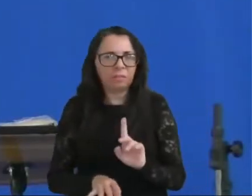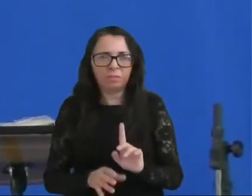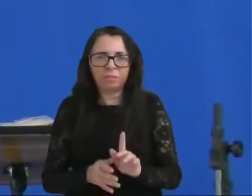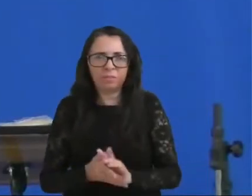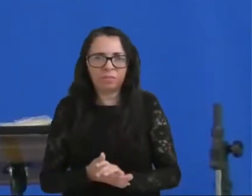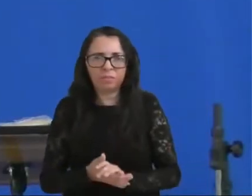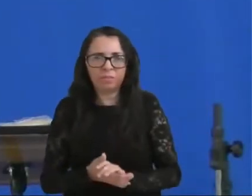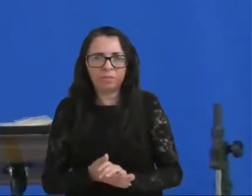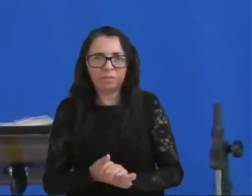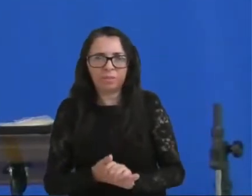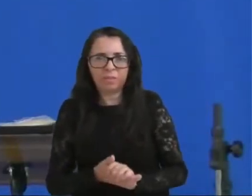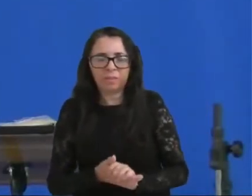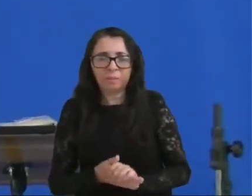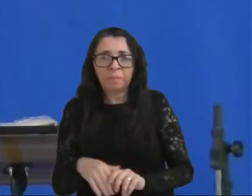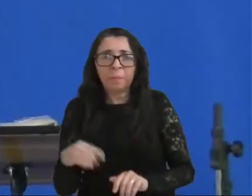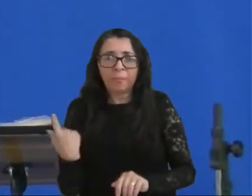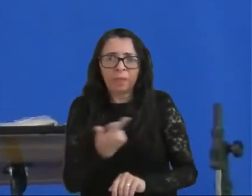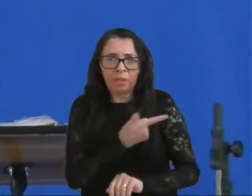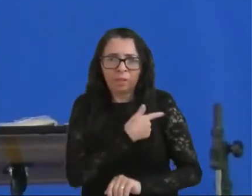totalmente frio,